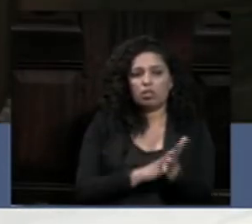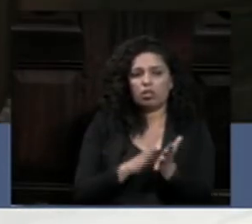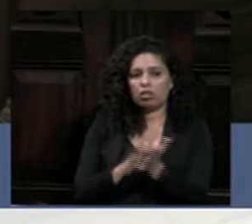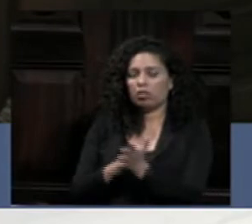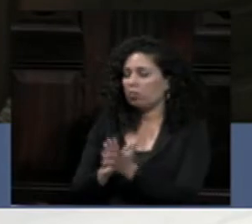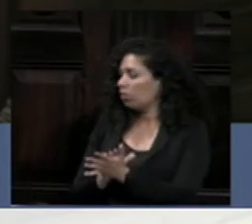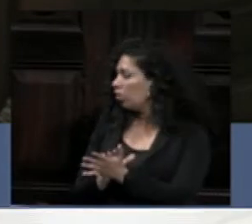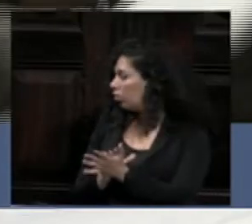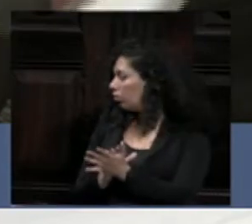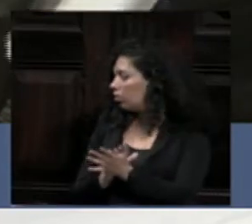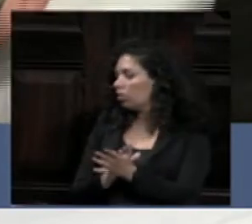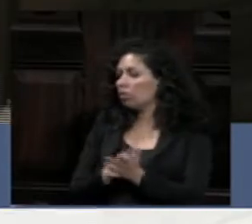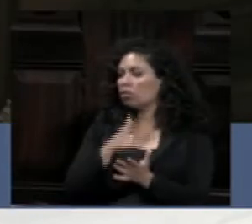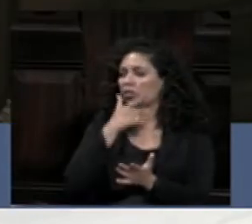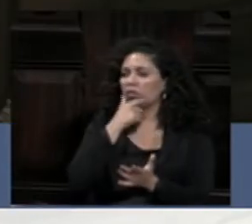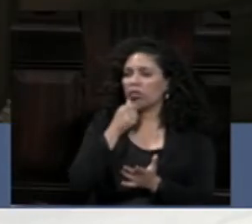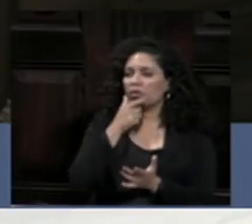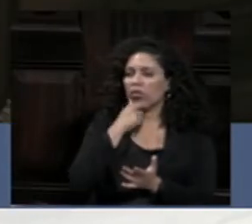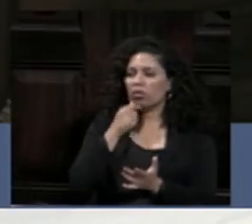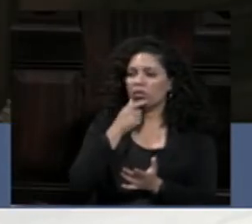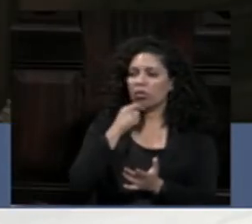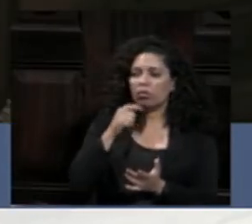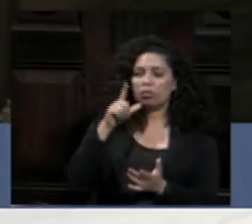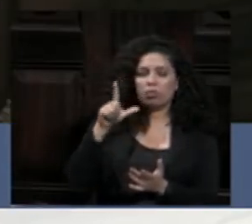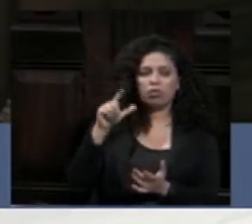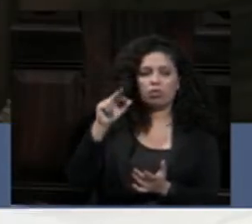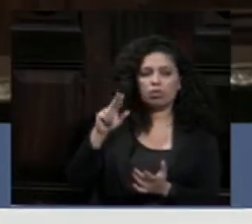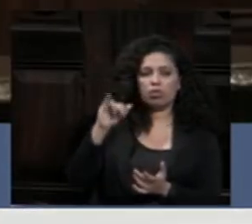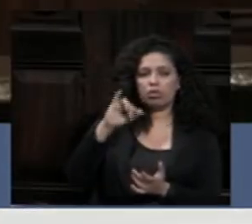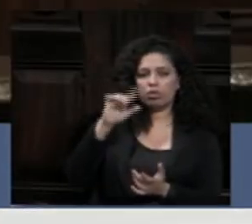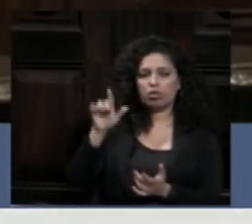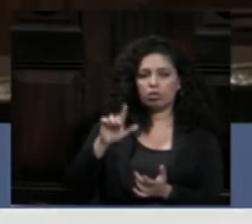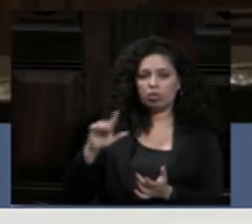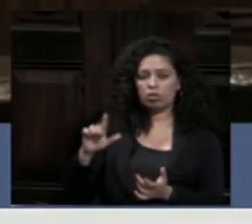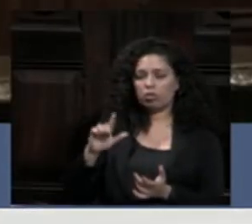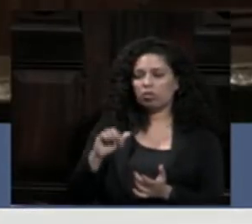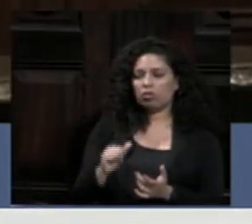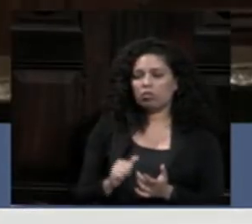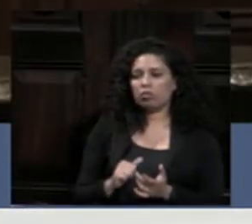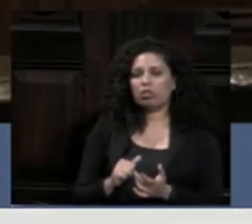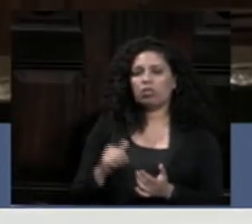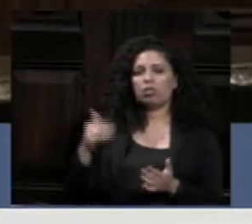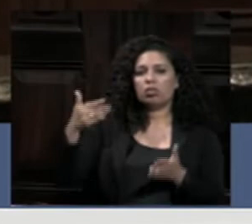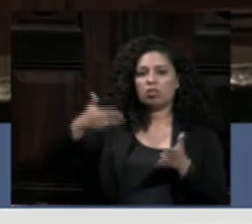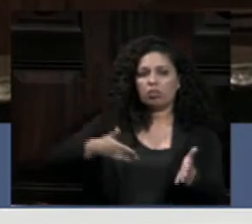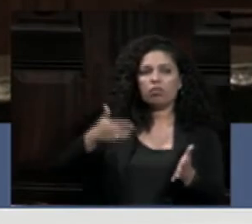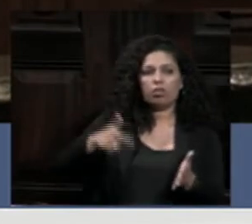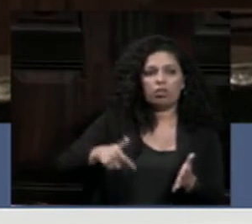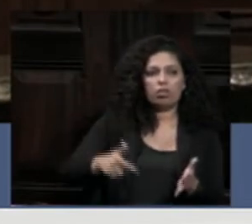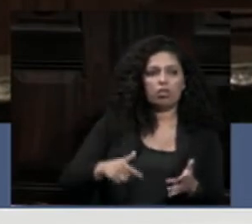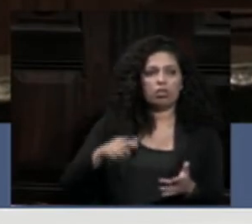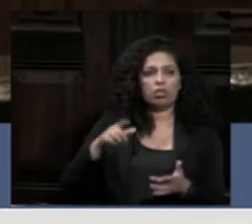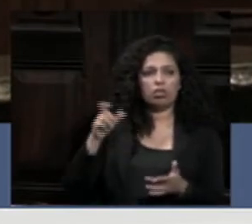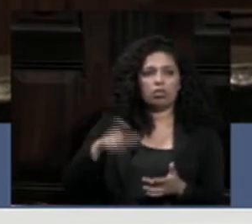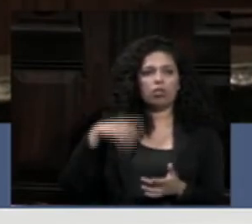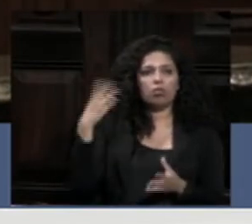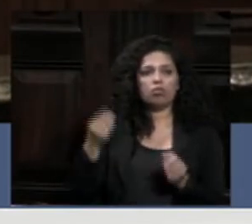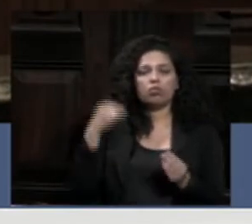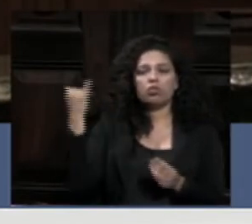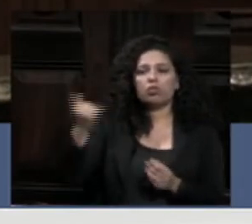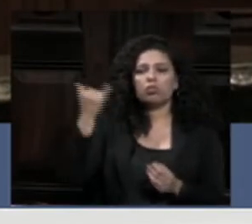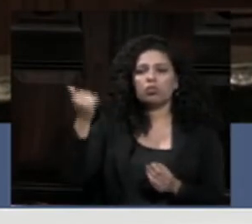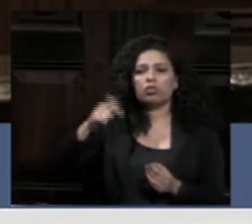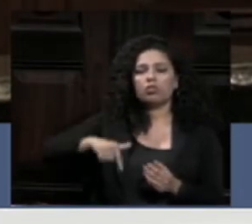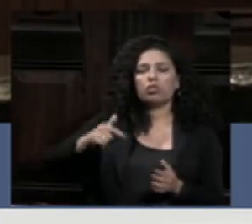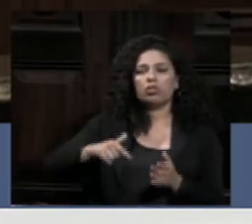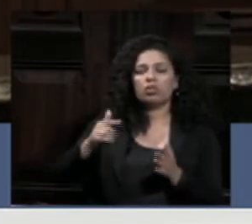cidade de Paracambi, o amigo Luiz Barbalho. Pois não, presidente. Então é muito importante que essa